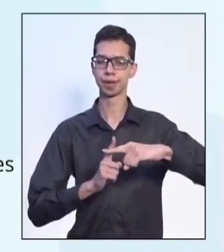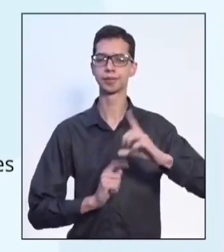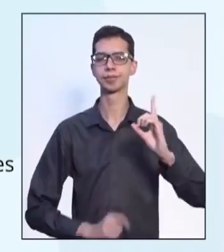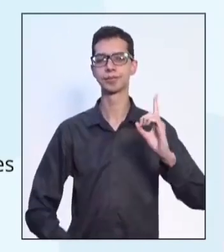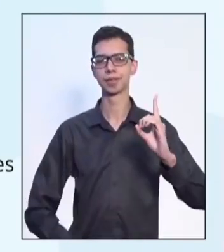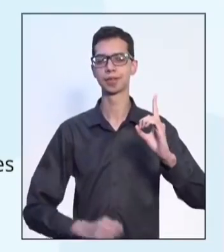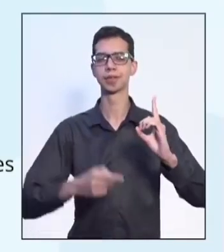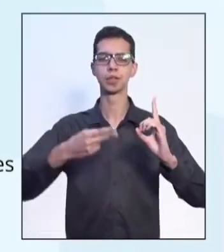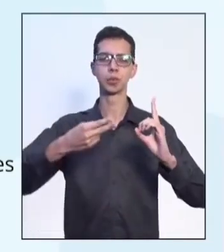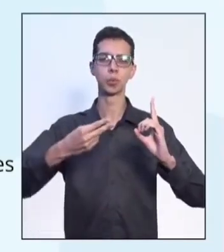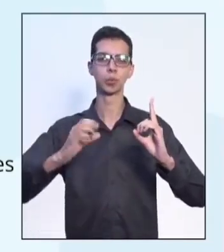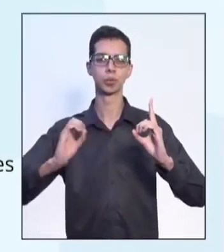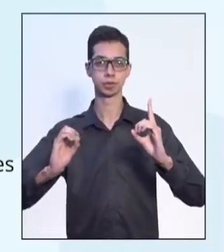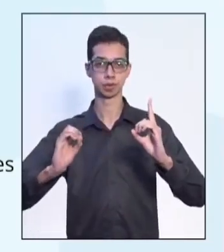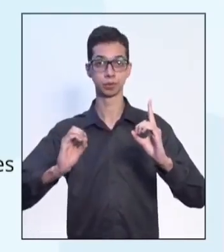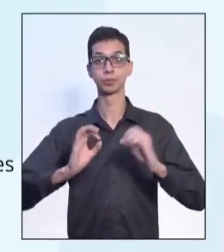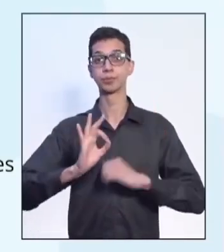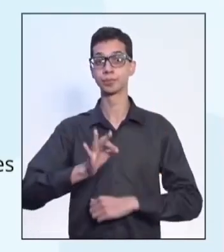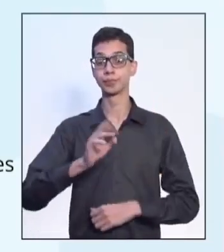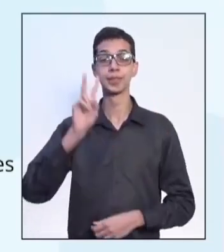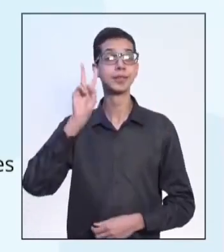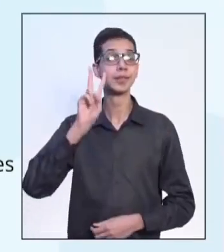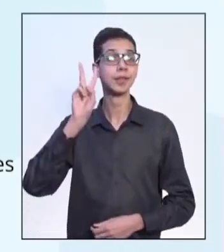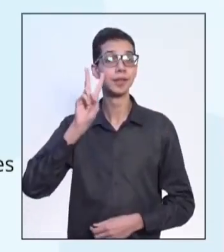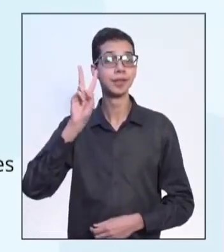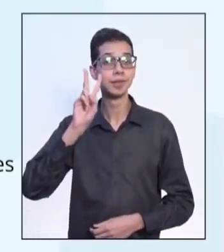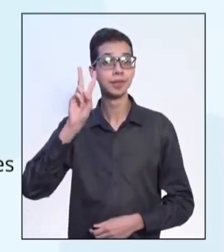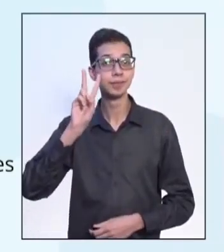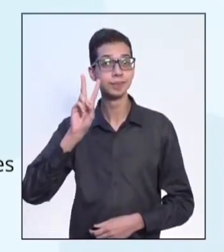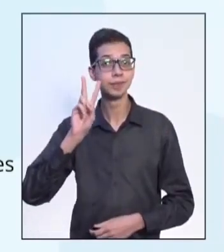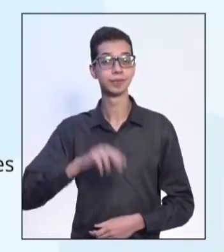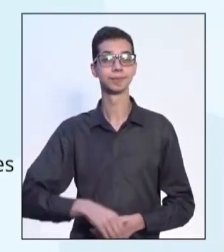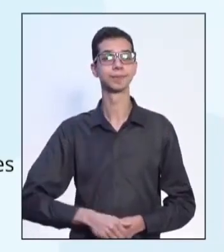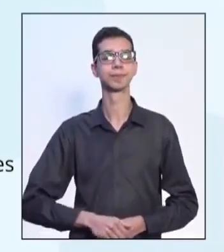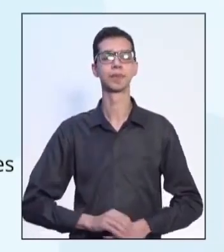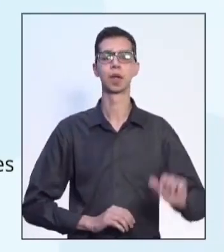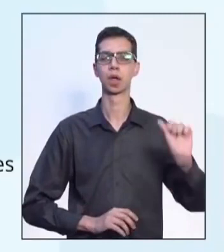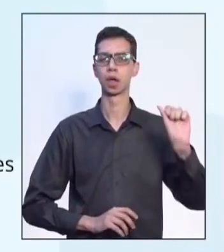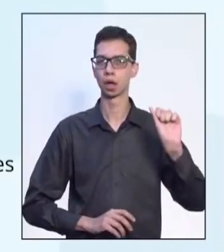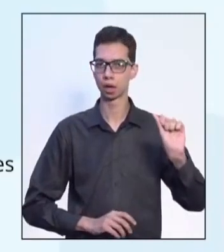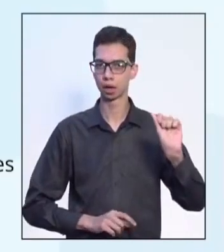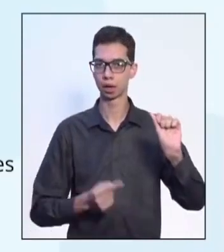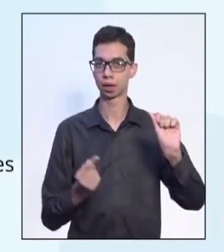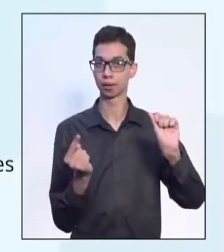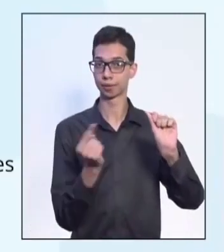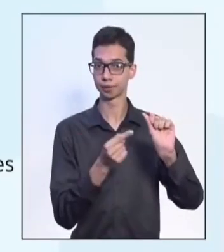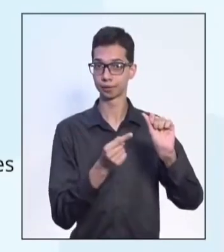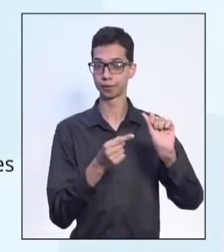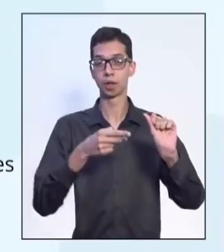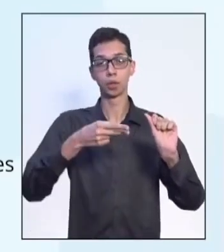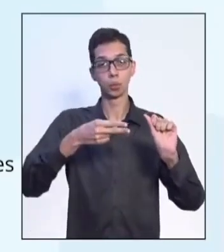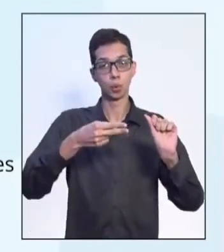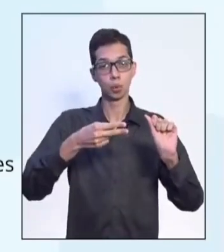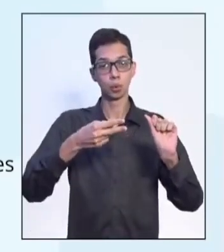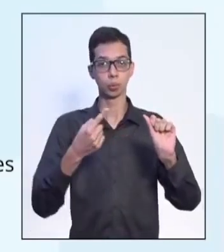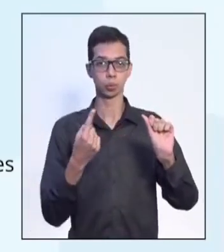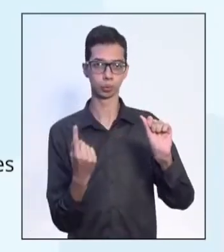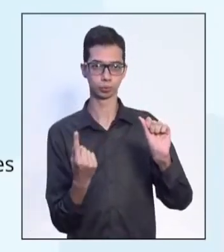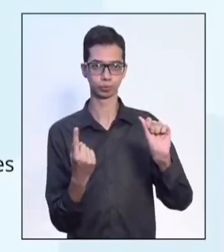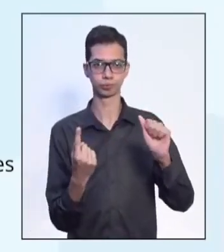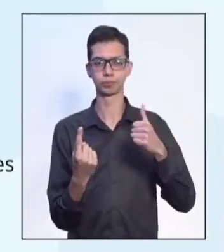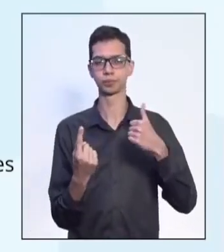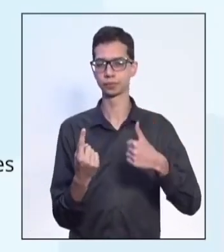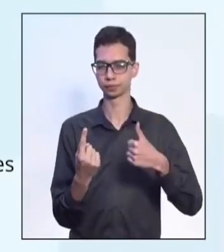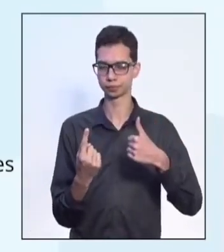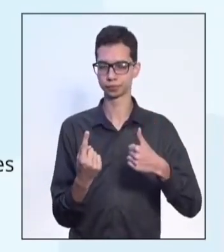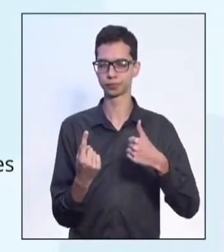igual a 0. Lembrando que nós estamos trabalhando com a igual a 1. Muito bem. Se